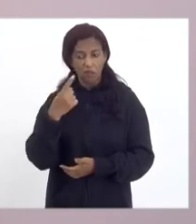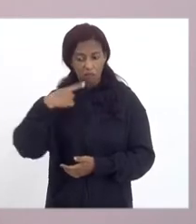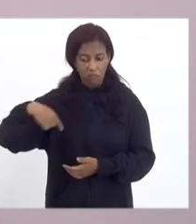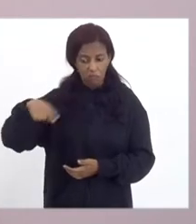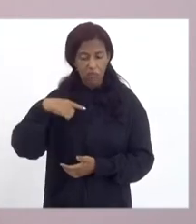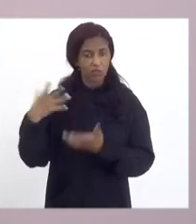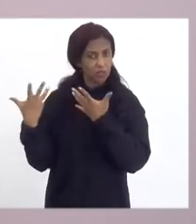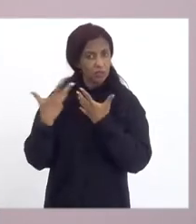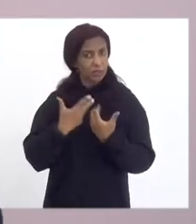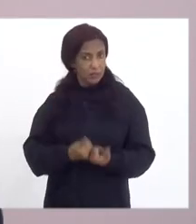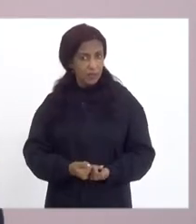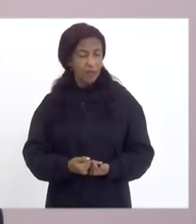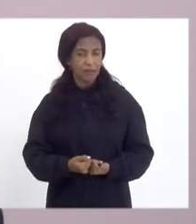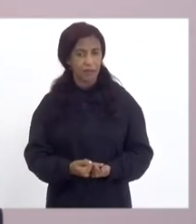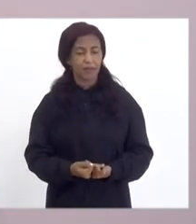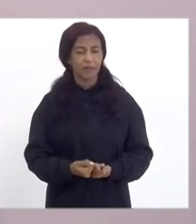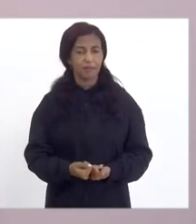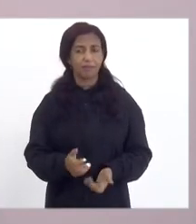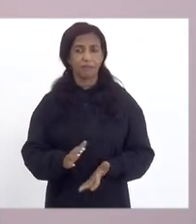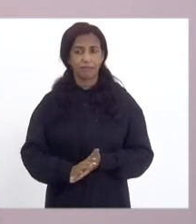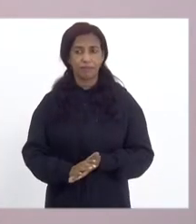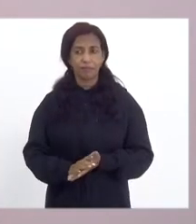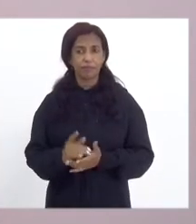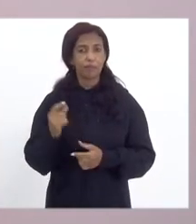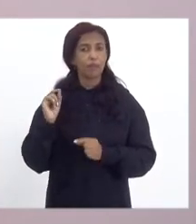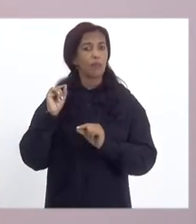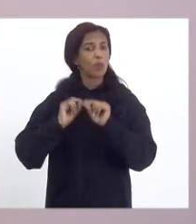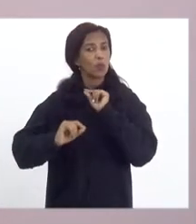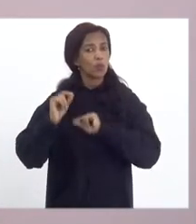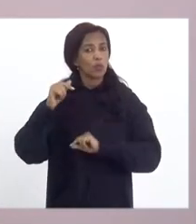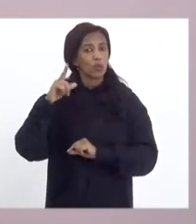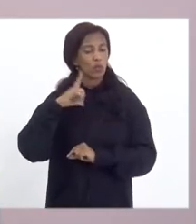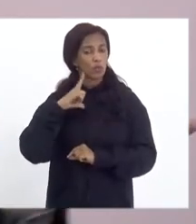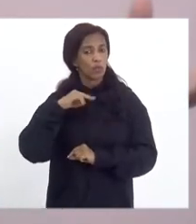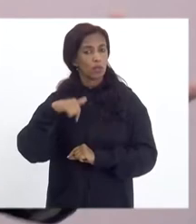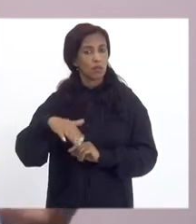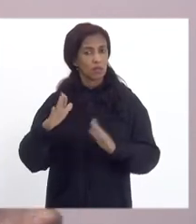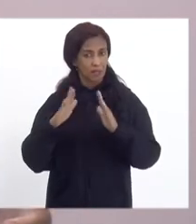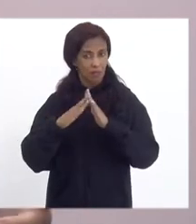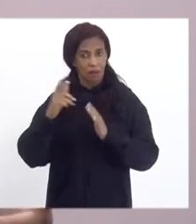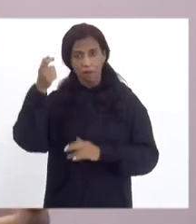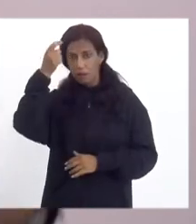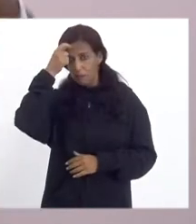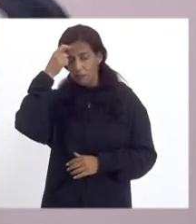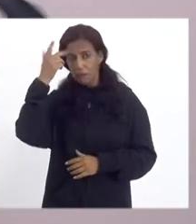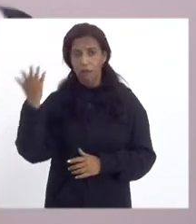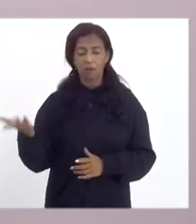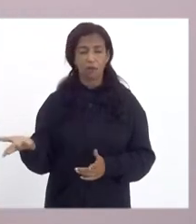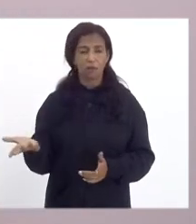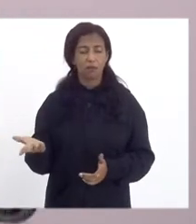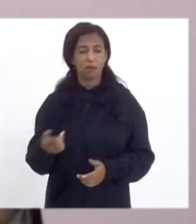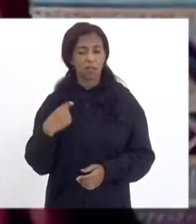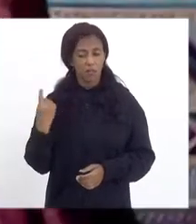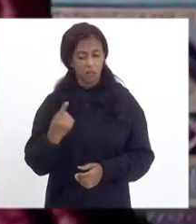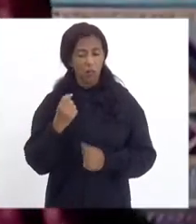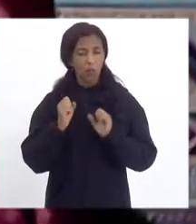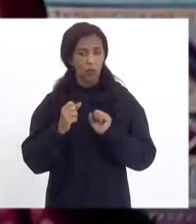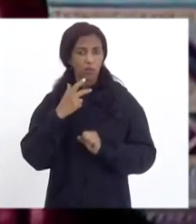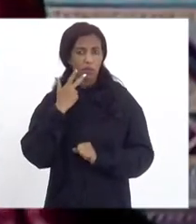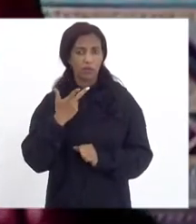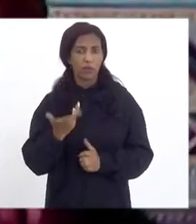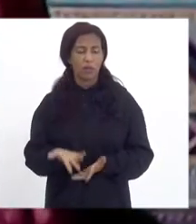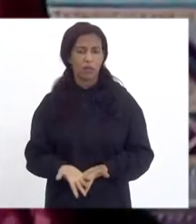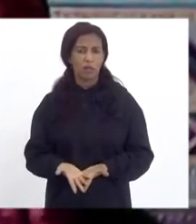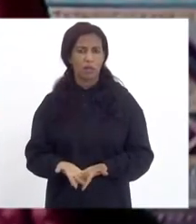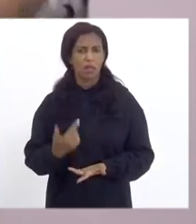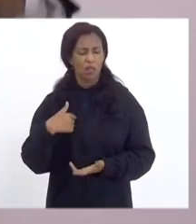nós não temos competência para legislar sobre isso. Mas o que nós temos nessa casa é, no mínimo, bom senso. E eu posso falar aí, com todo respeito, me